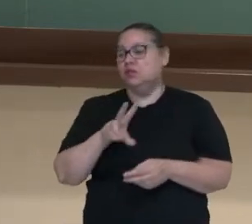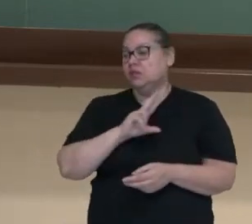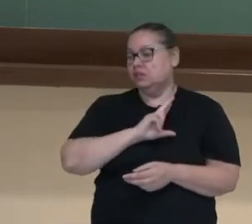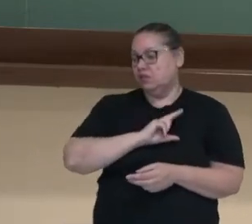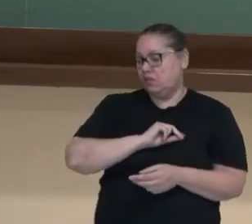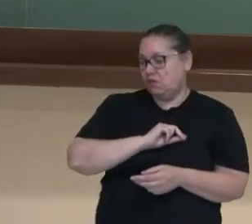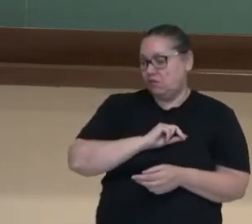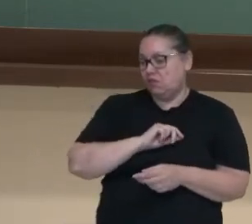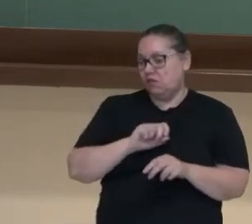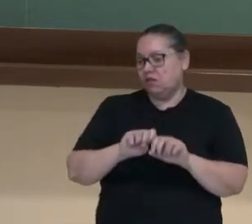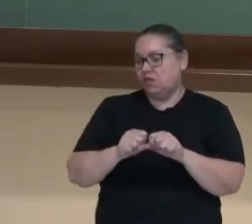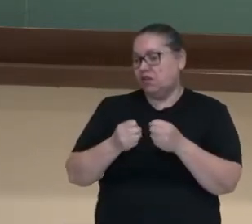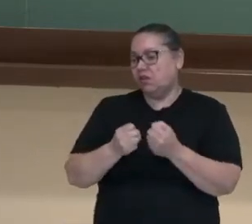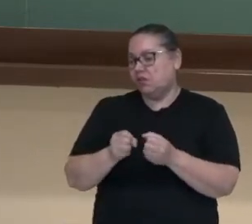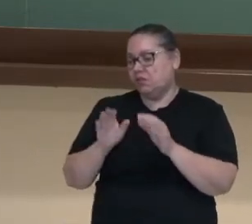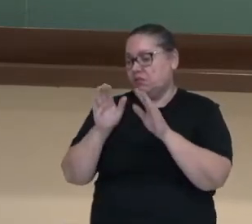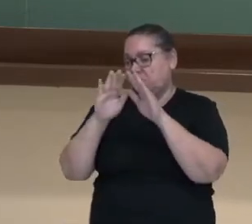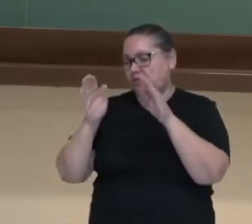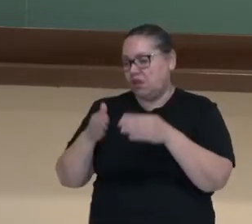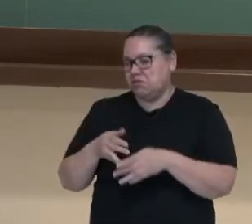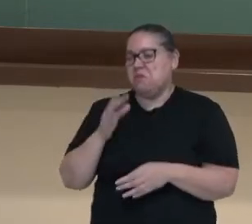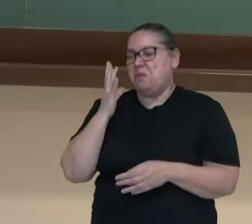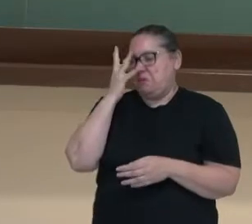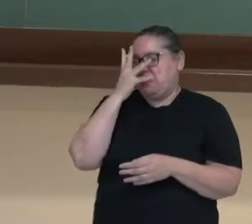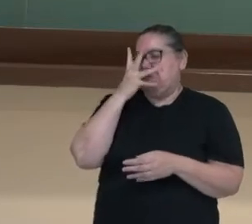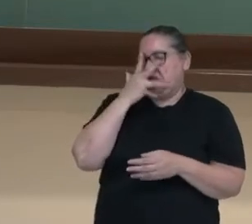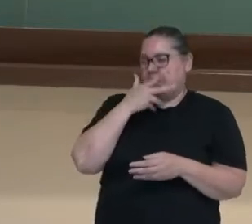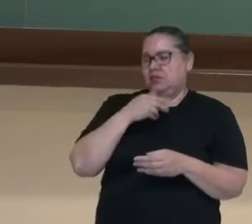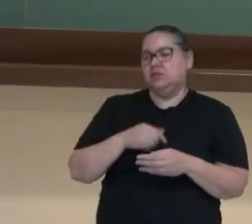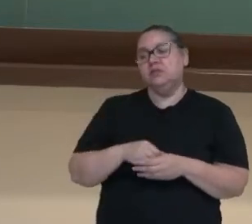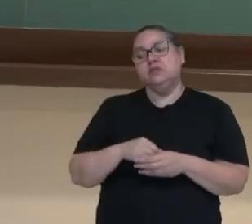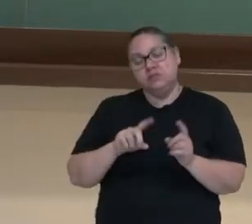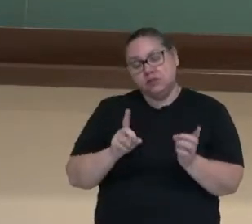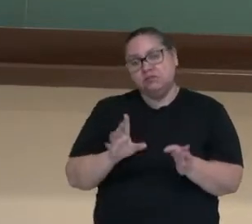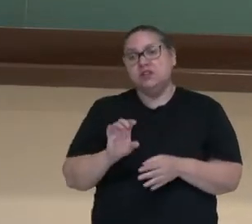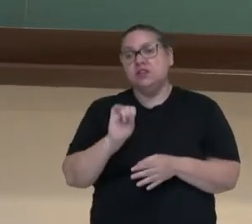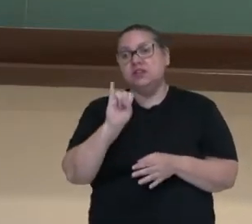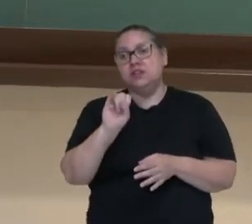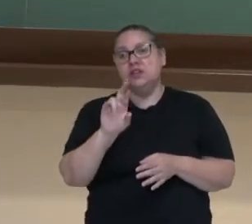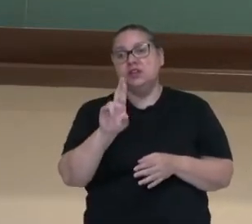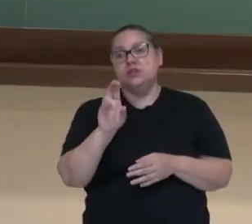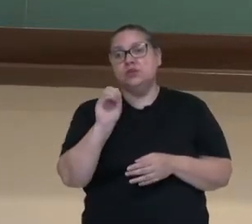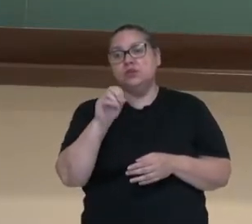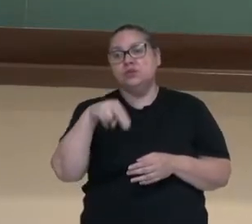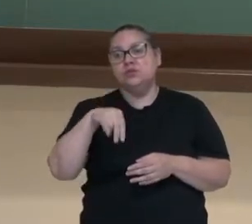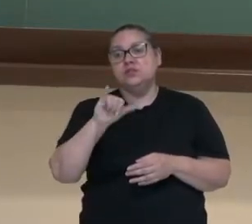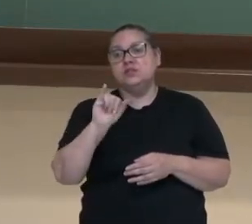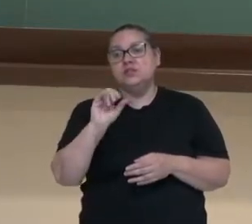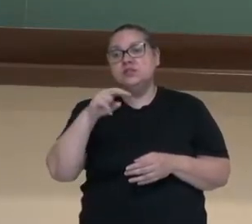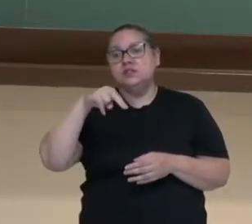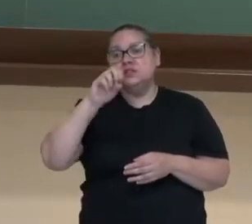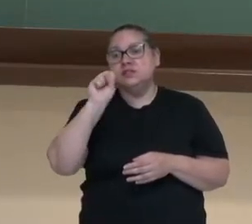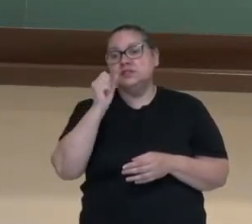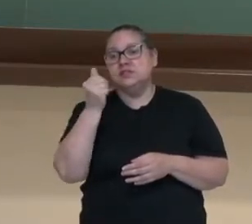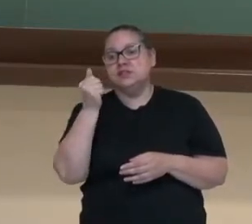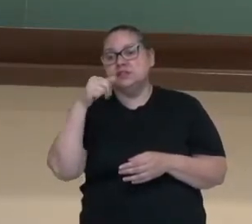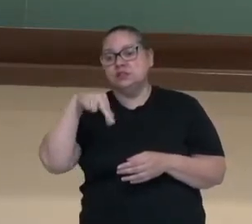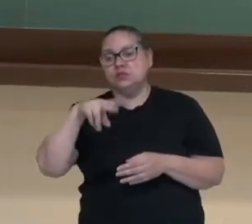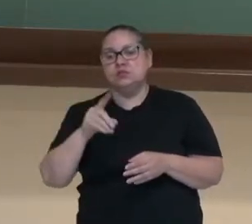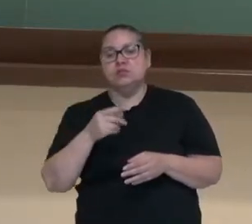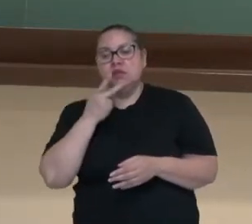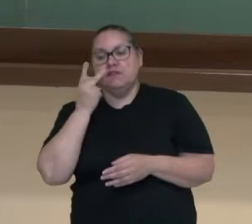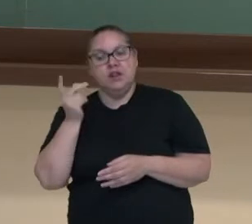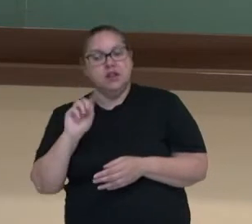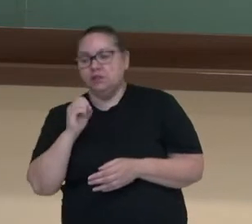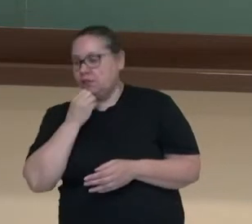nossa, quebrou o vaso, bonito, hein? Você está ironizando, é o duplo sentido, né? Você quer dizer que